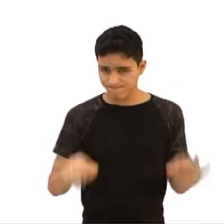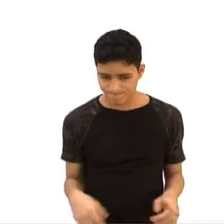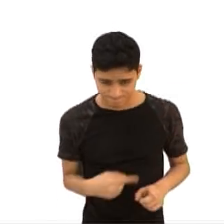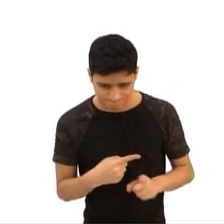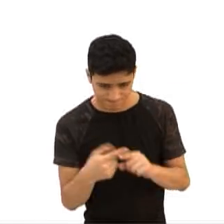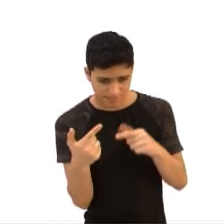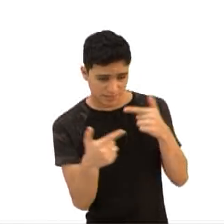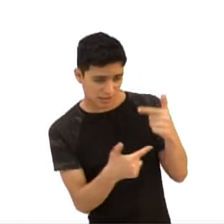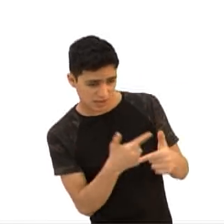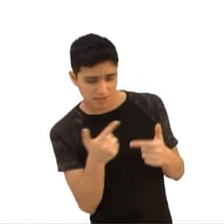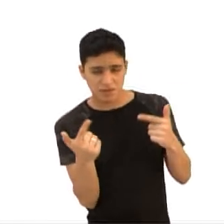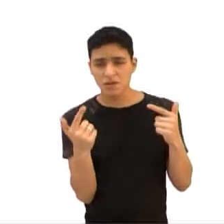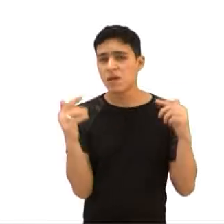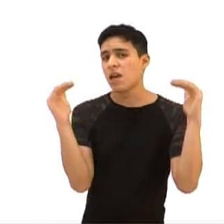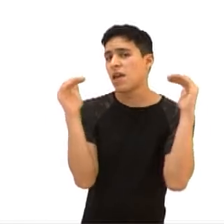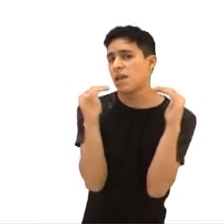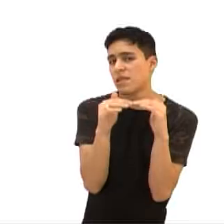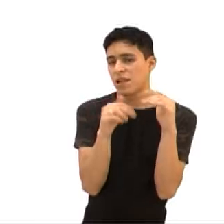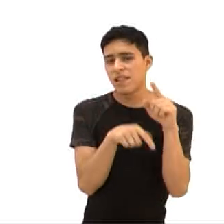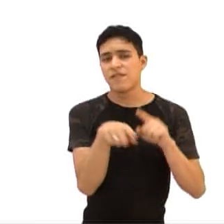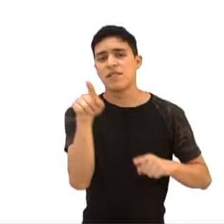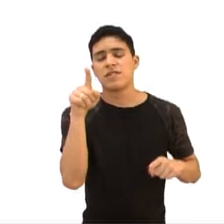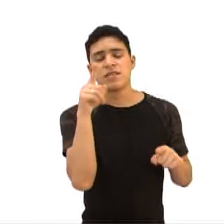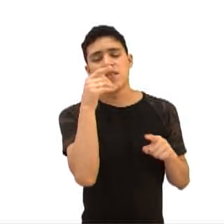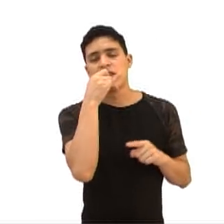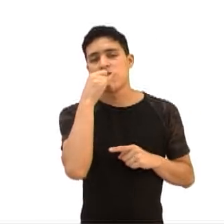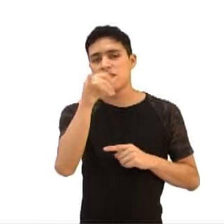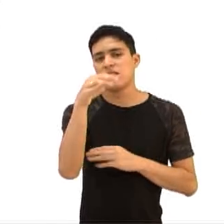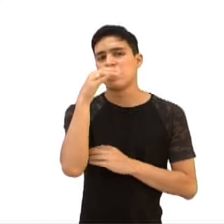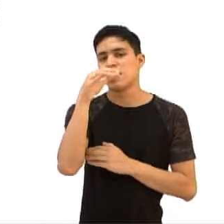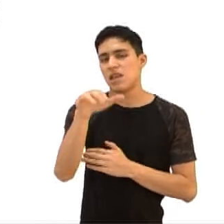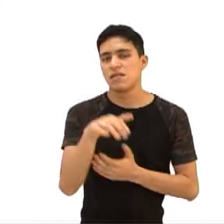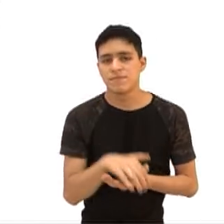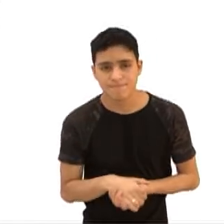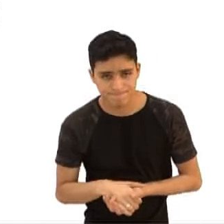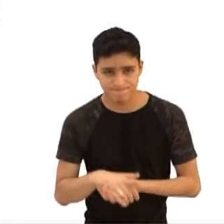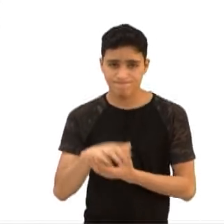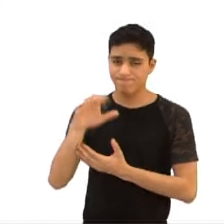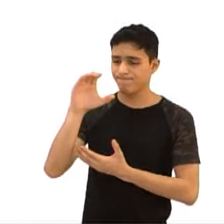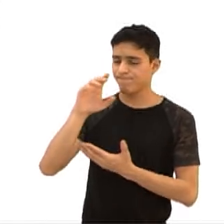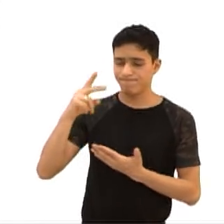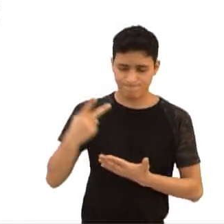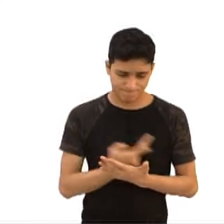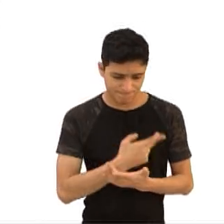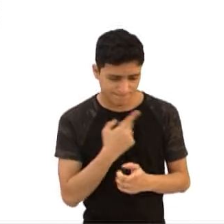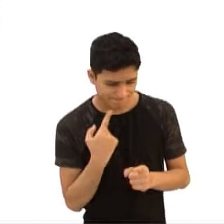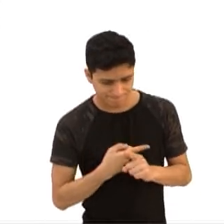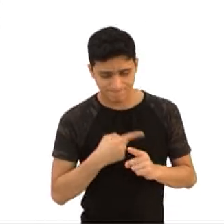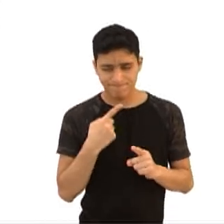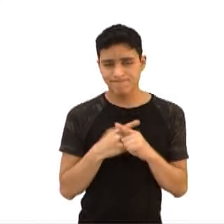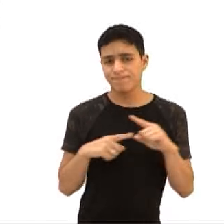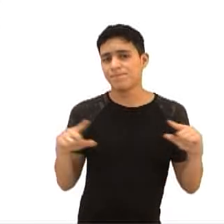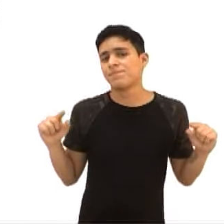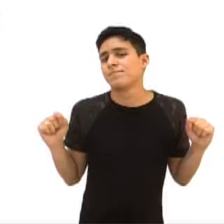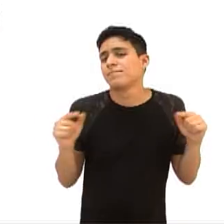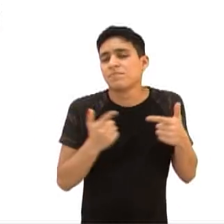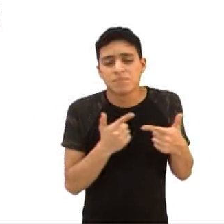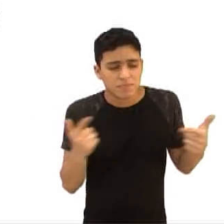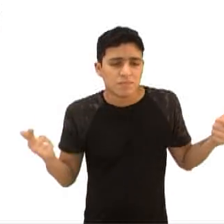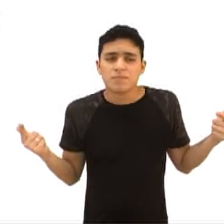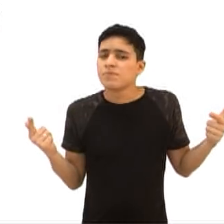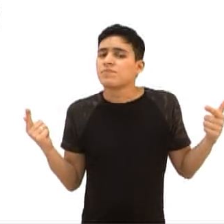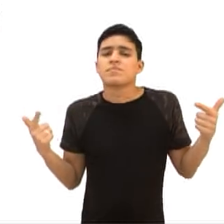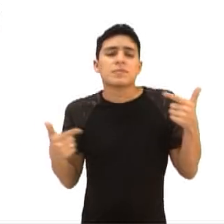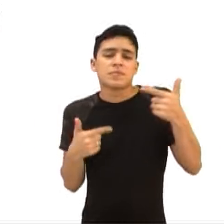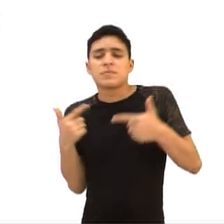trabalho é análogo à variação da energia cinética? C. Errado, pois não